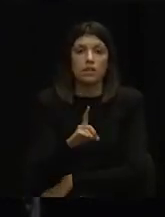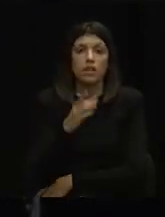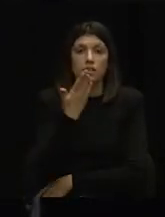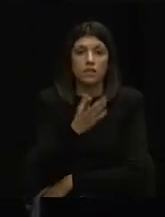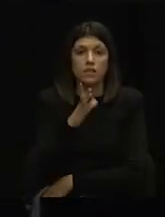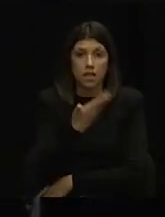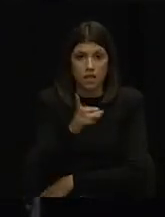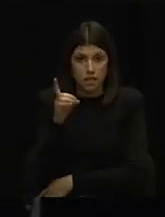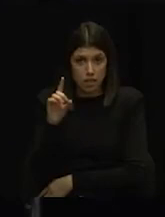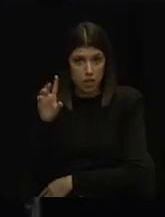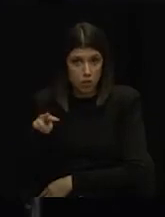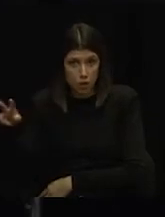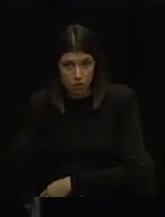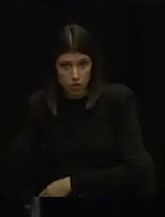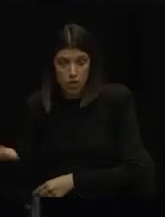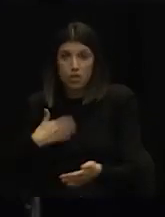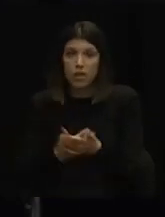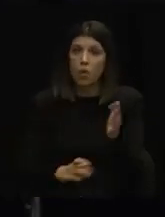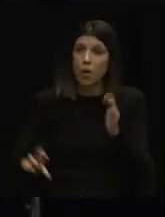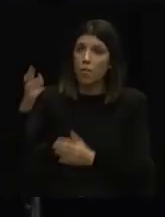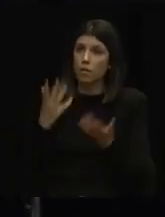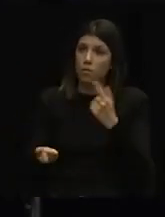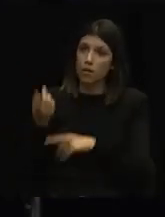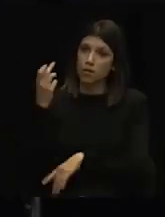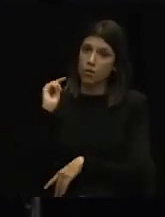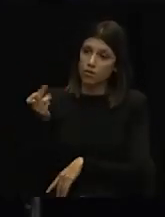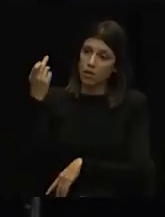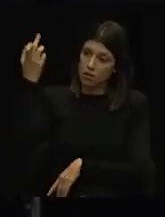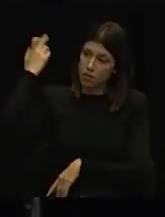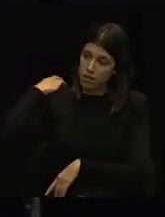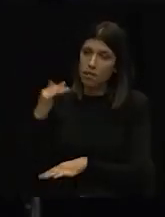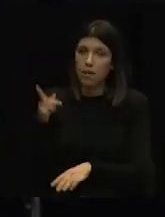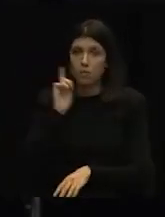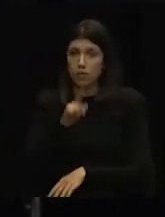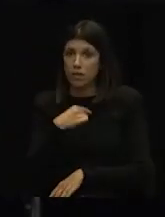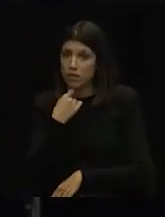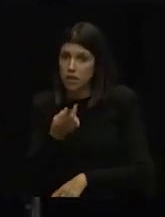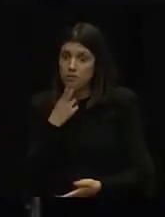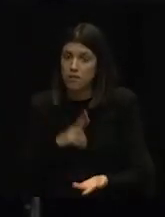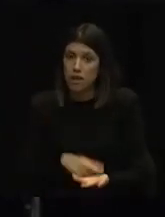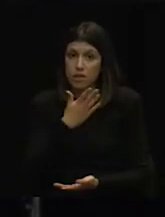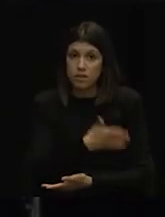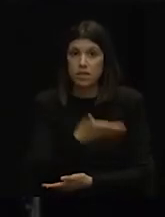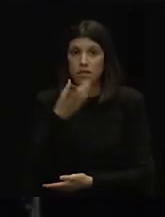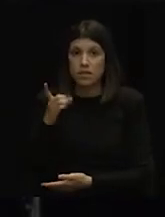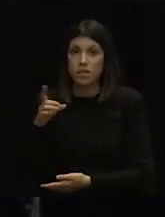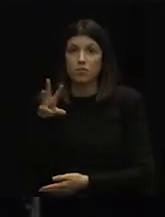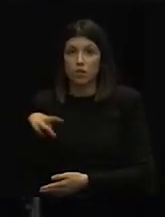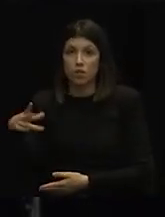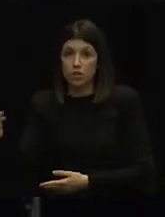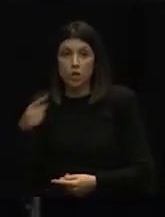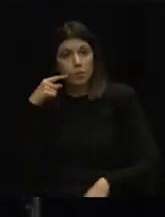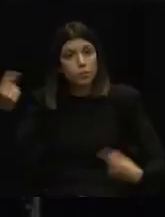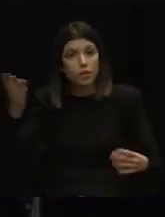116 milhões de euros e que isso representaria um aumento faço aos anos anteriores mas é importante falar a verdade os sentidos Seis Milhões de euros